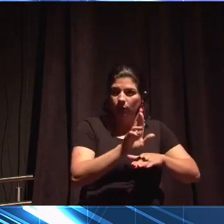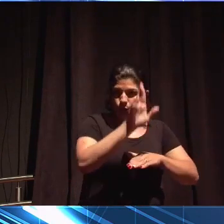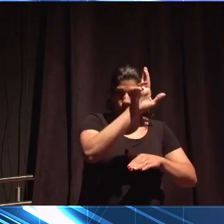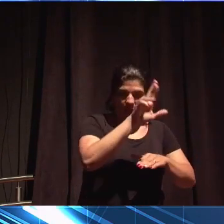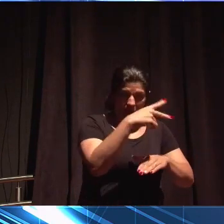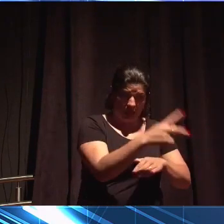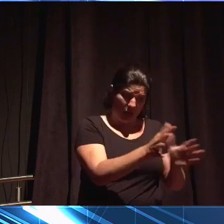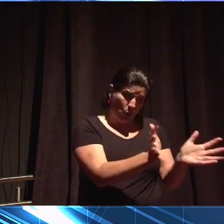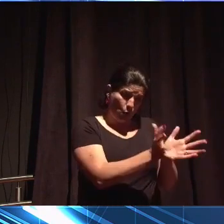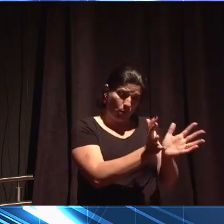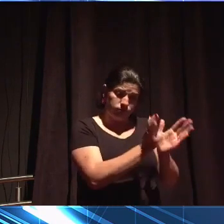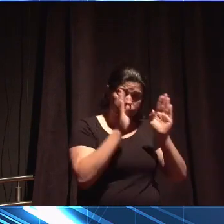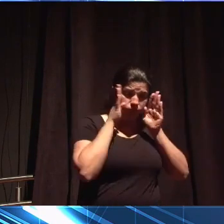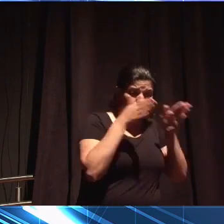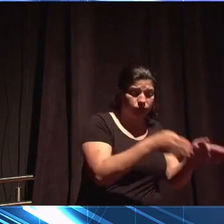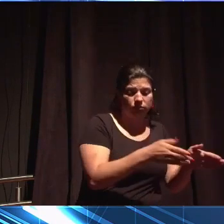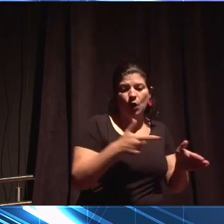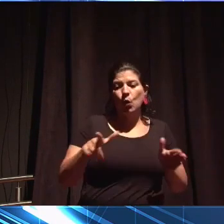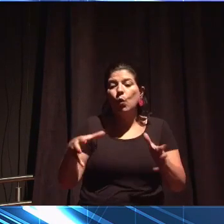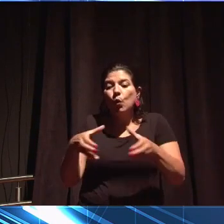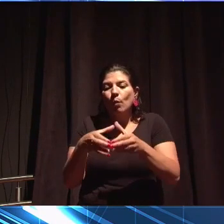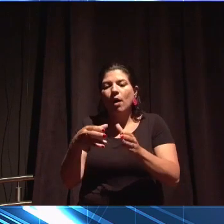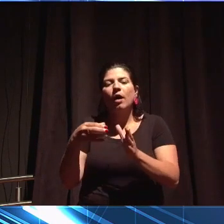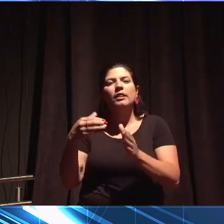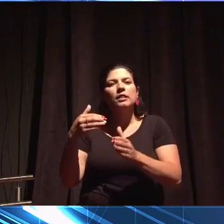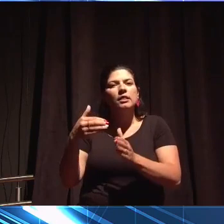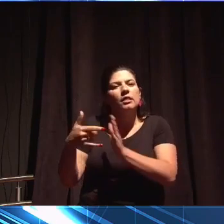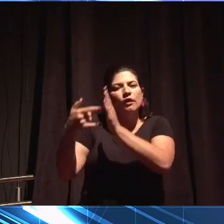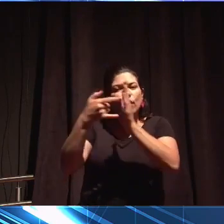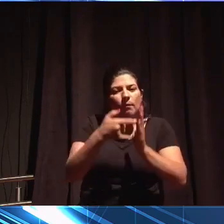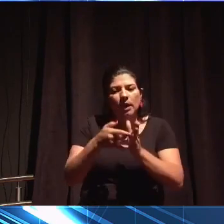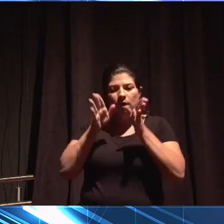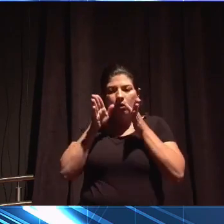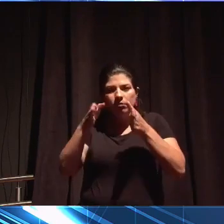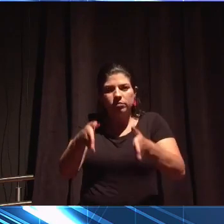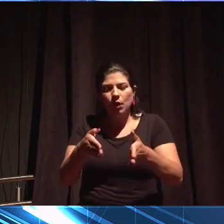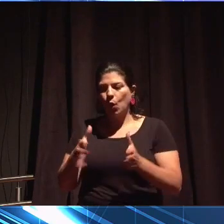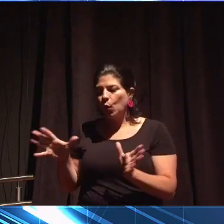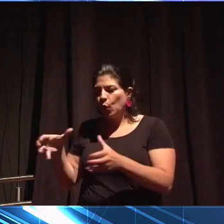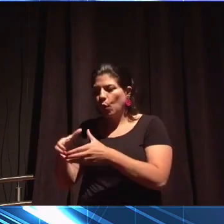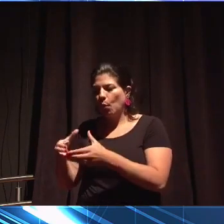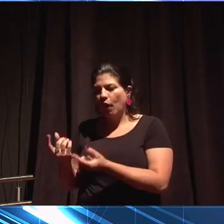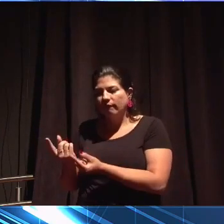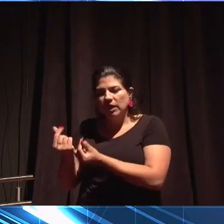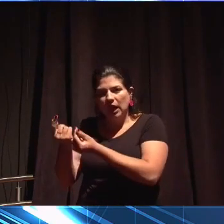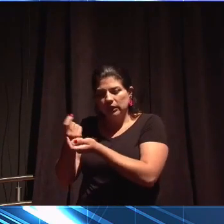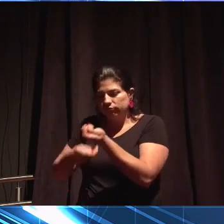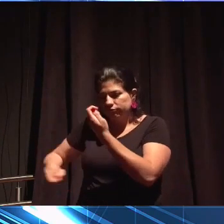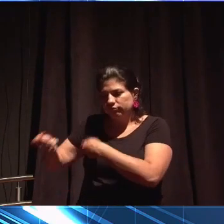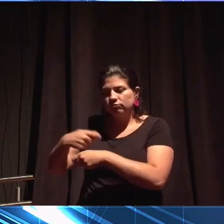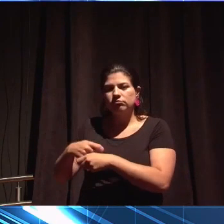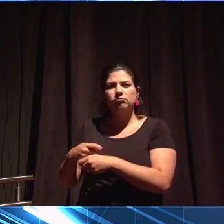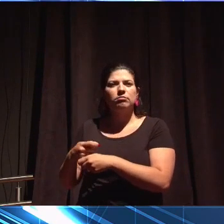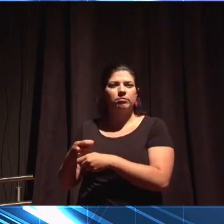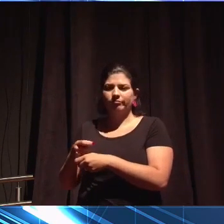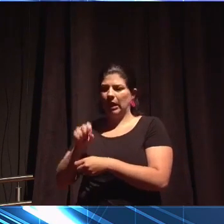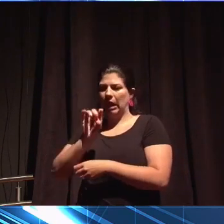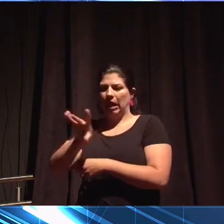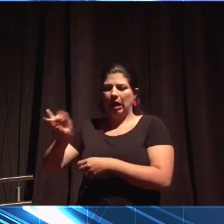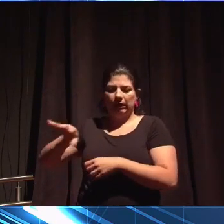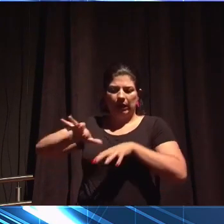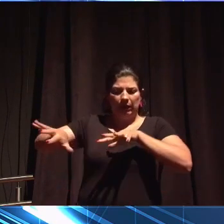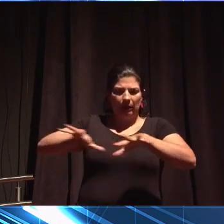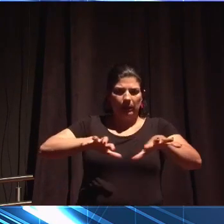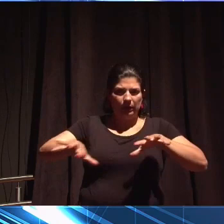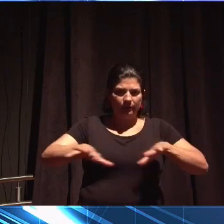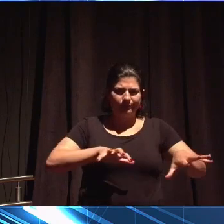pedaço deles, o time de desenvolvimento cuida do pedaço deles, o time de finanças cuida do pedaço deles, o time de negócios, então, cuida do pedacinho